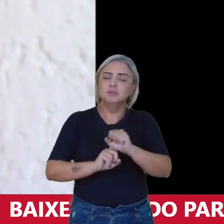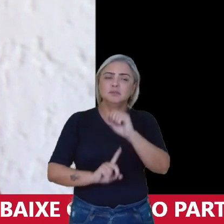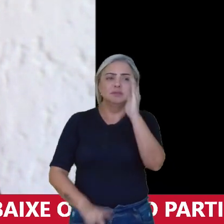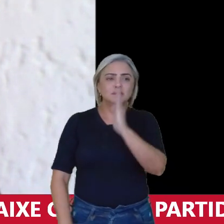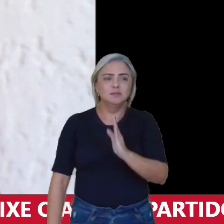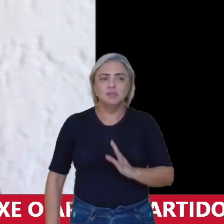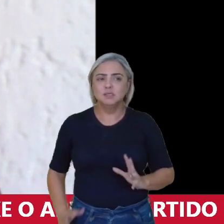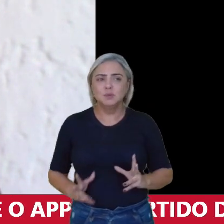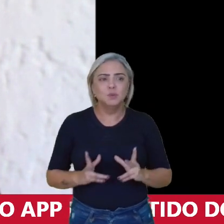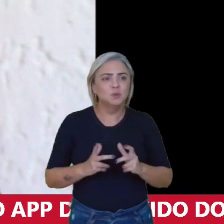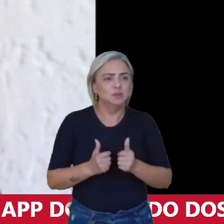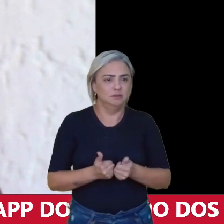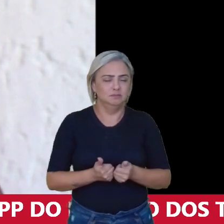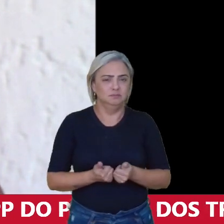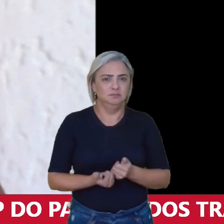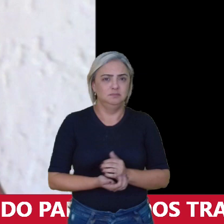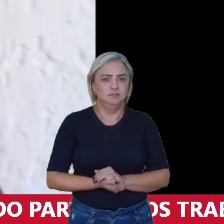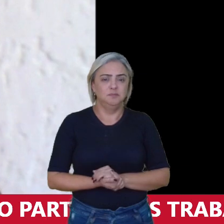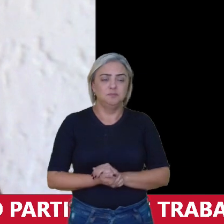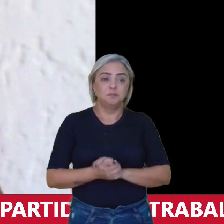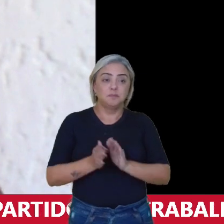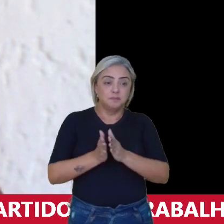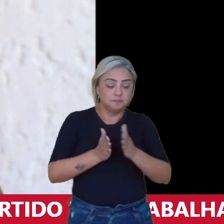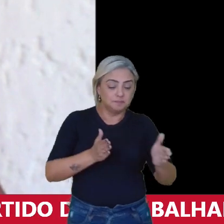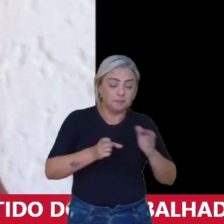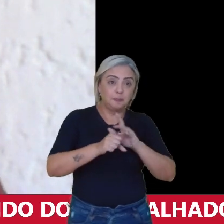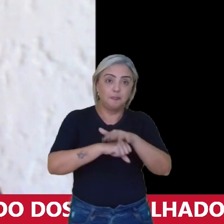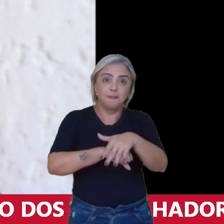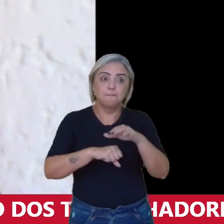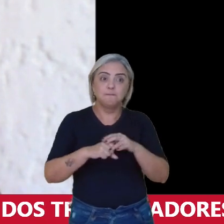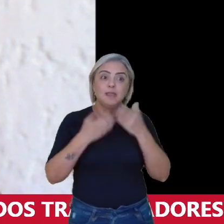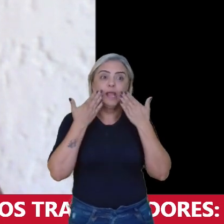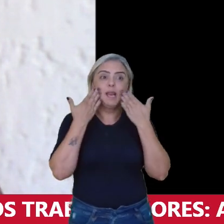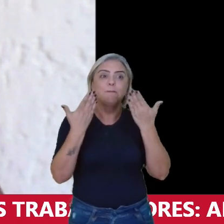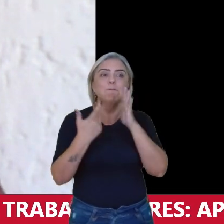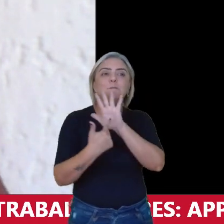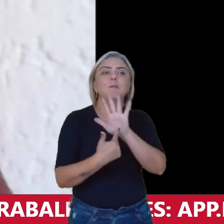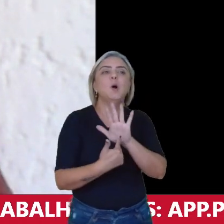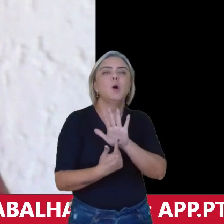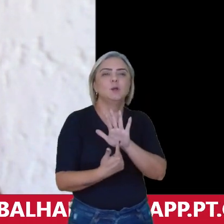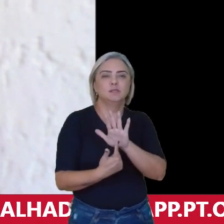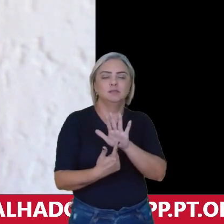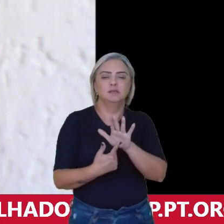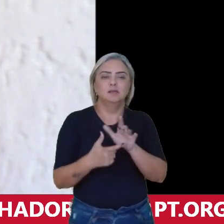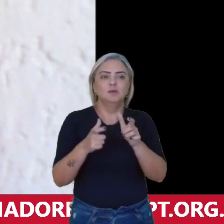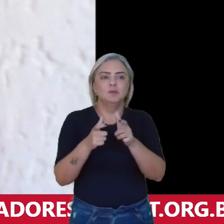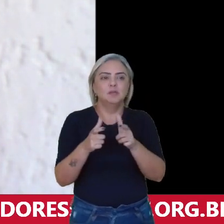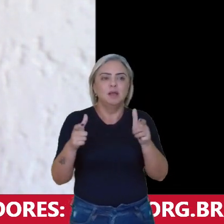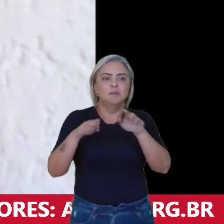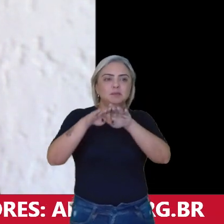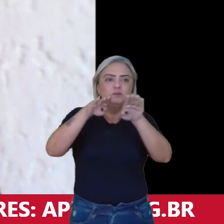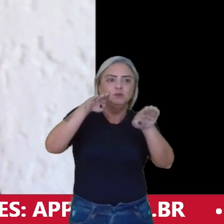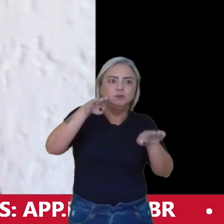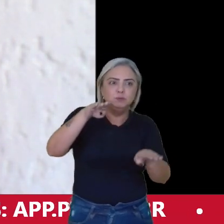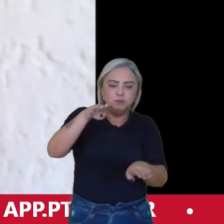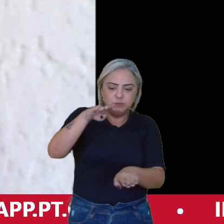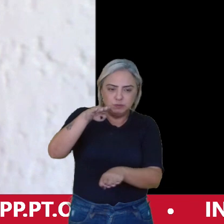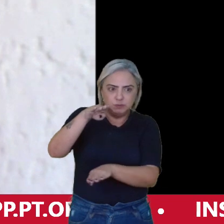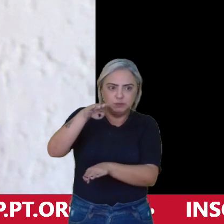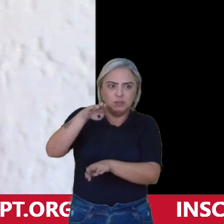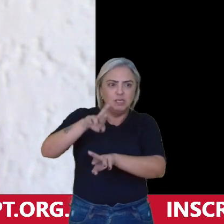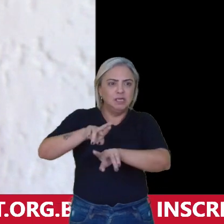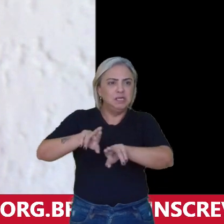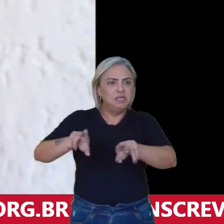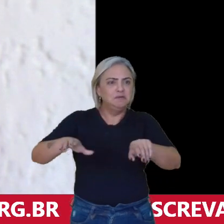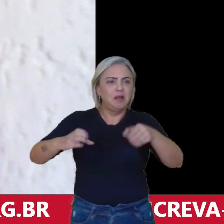brasileira. Então, a pandemia, ela revela o tamanho dessa desigualdade em